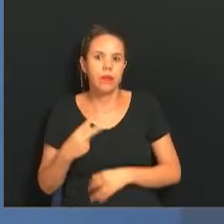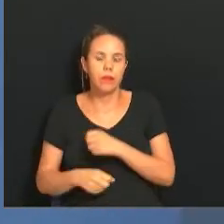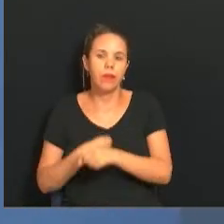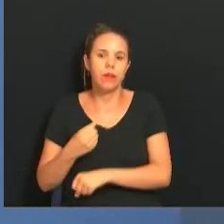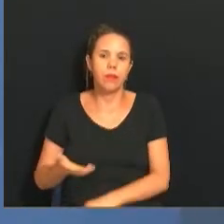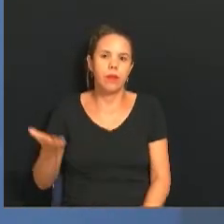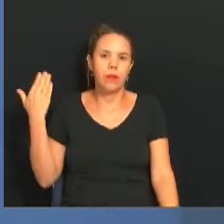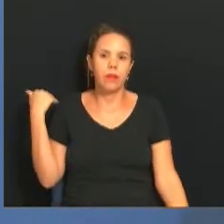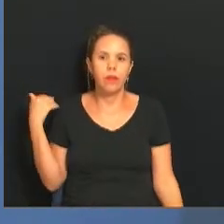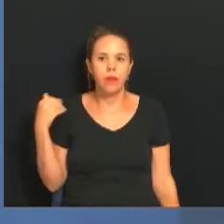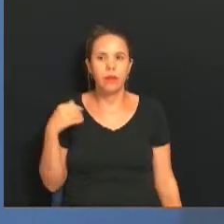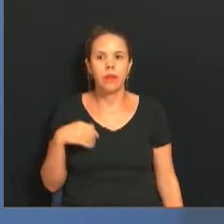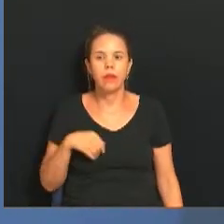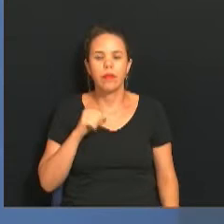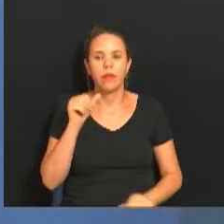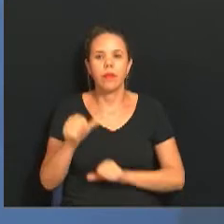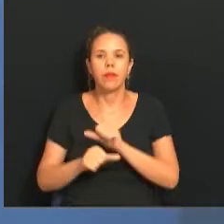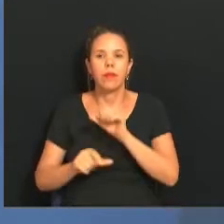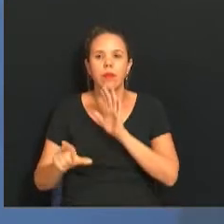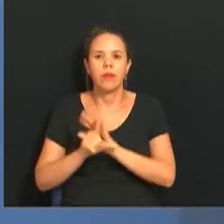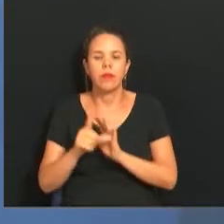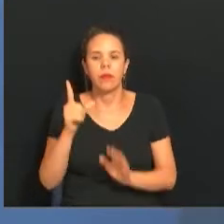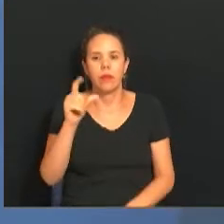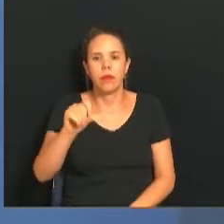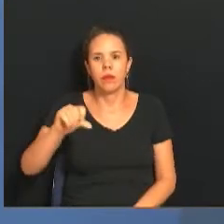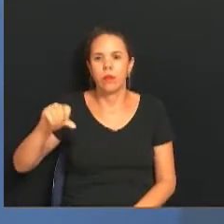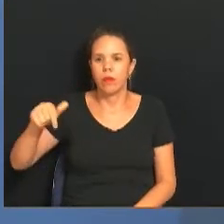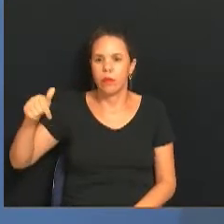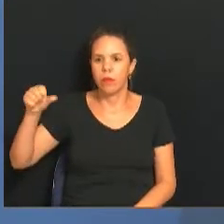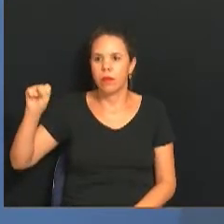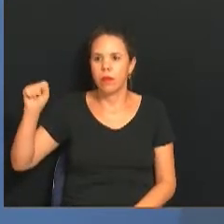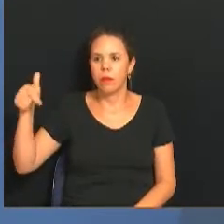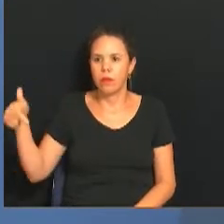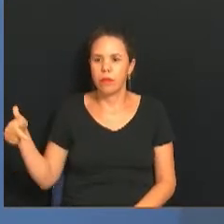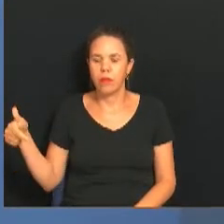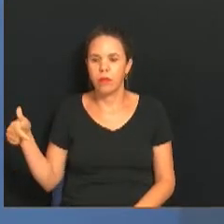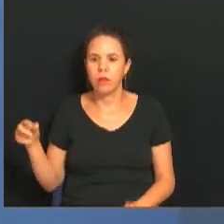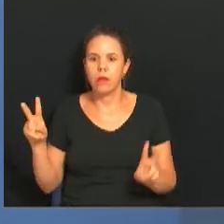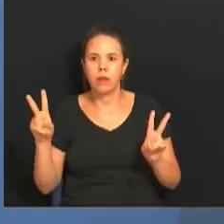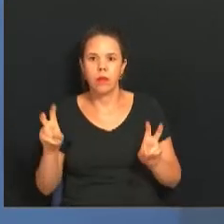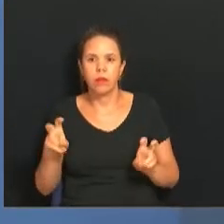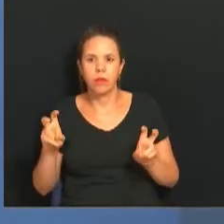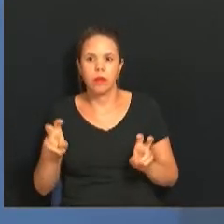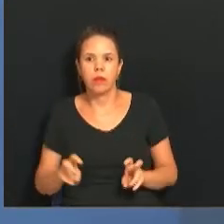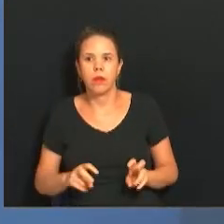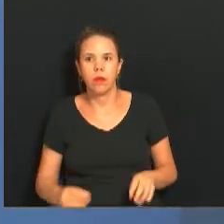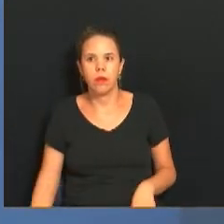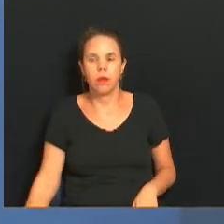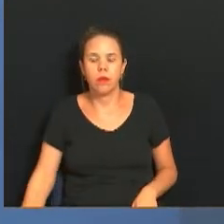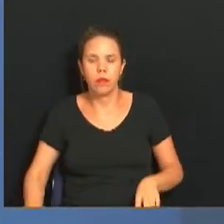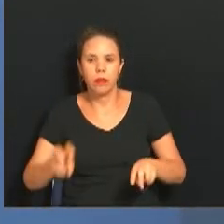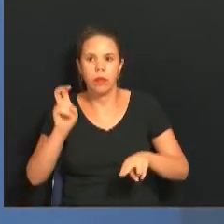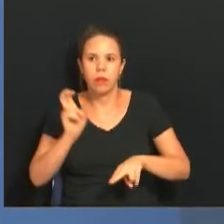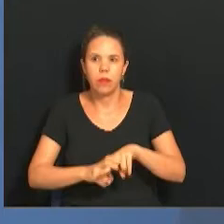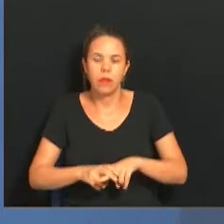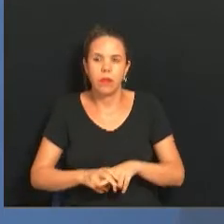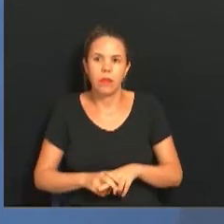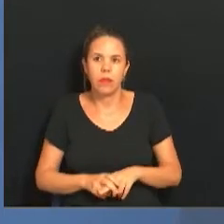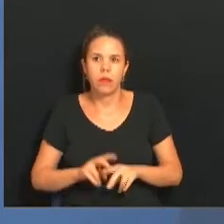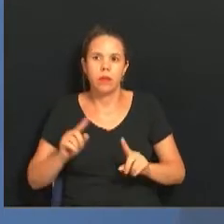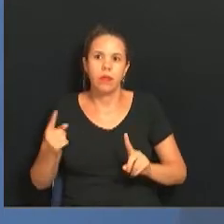passado e altera uma lei de 1987 que trata dos assentos reservados para o uso por